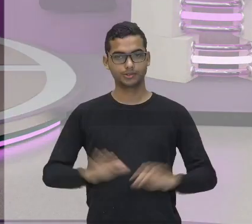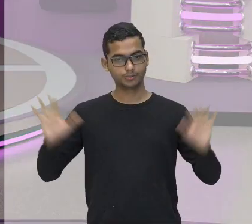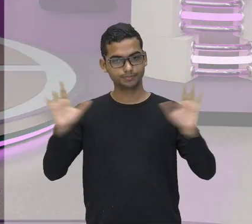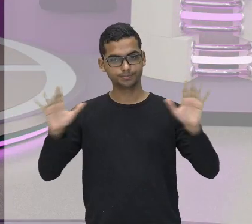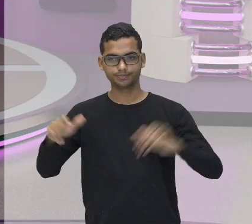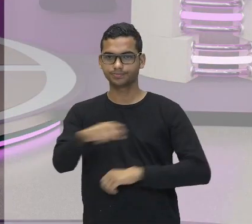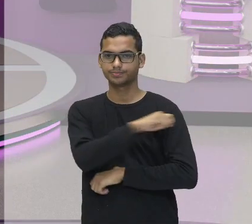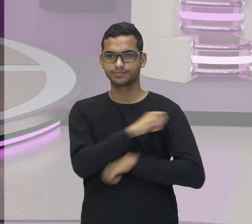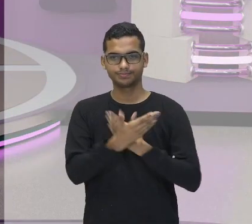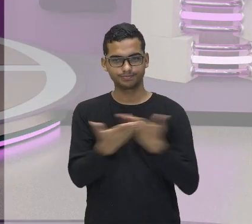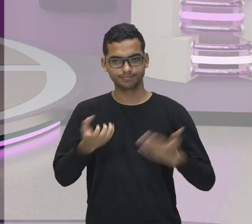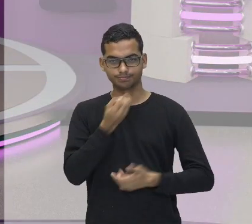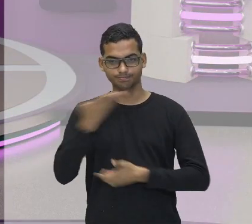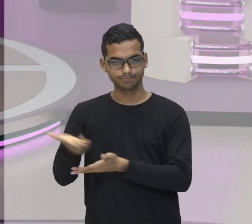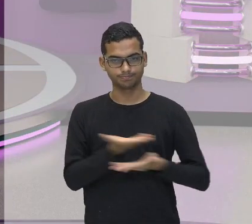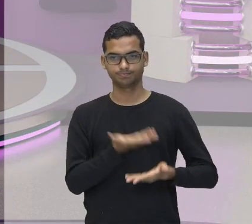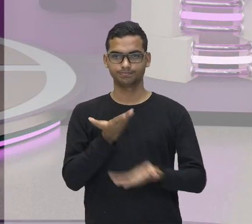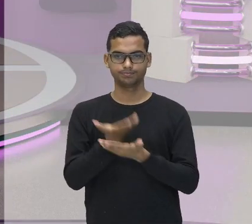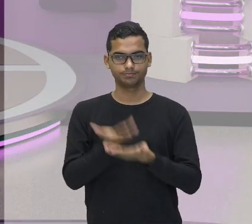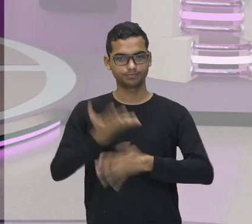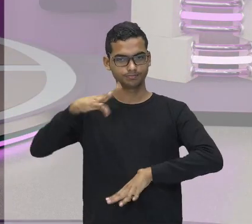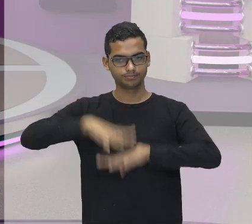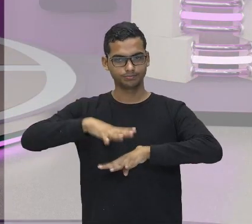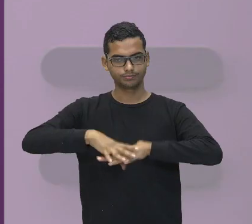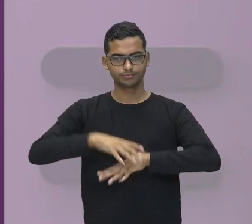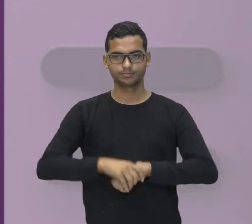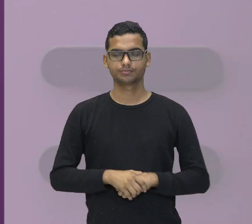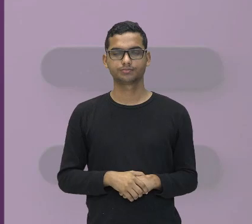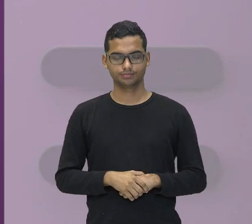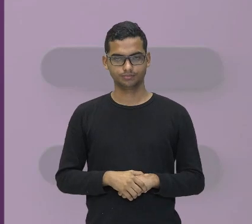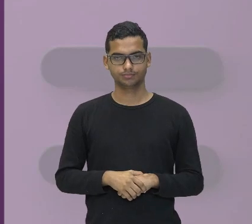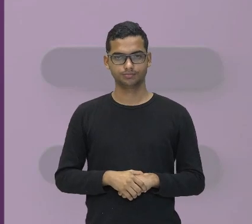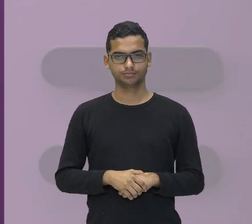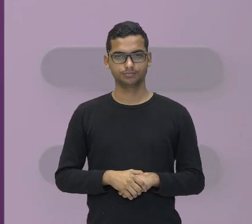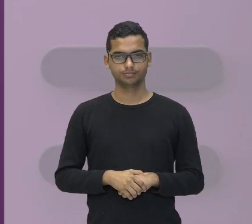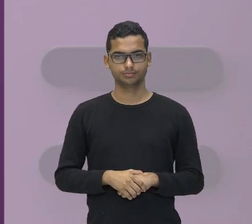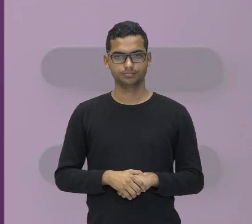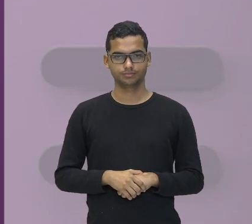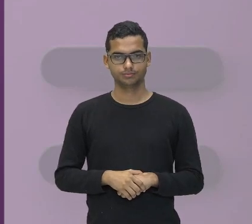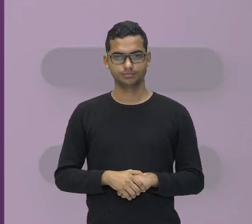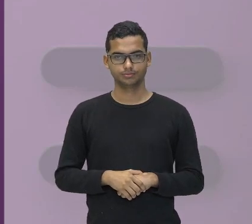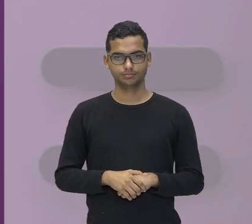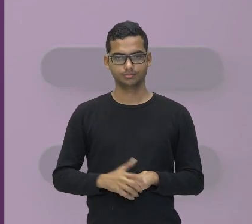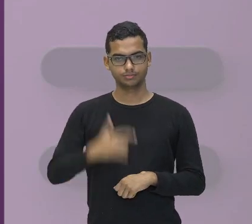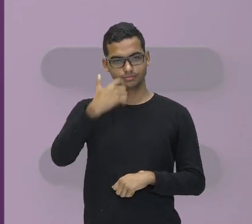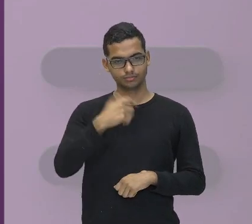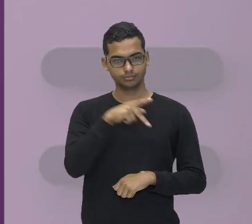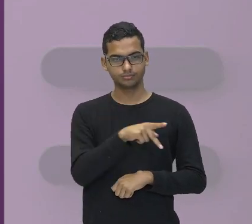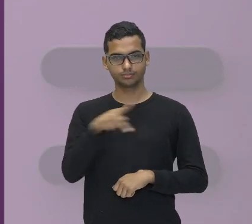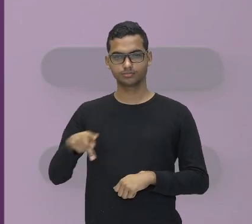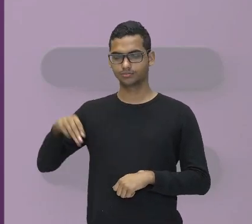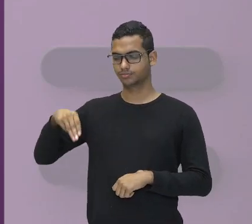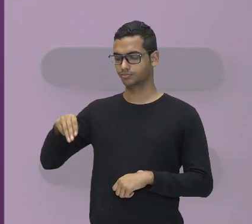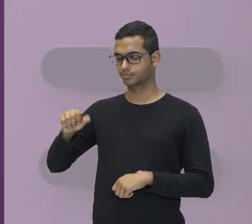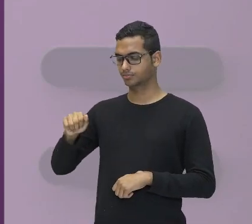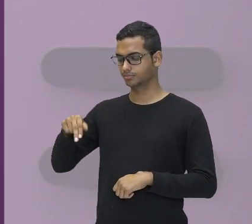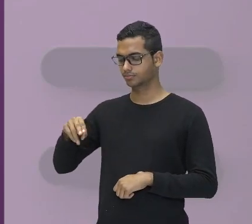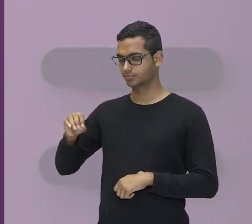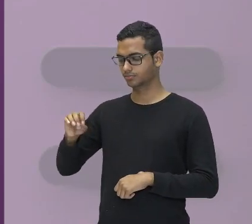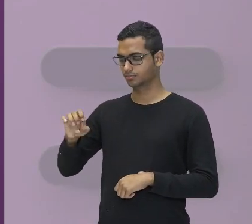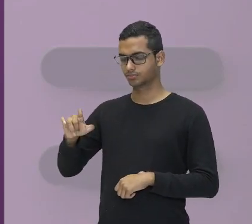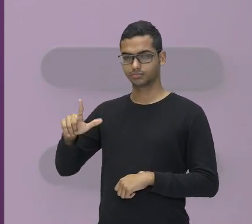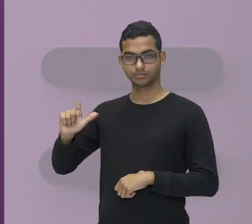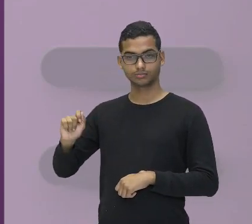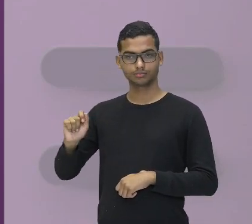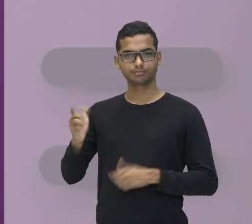Olá a todos, bem-vindos à nossa aula de matemática. Eu sou a professora Manuela Franco e agora a gente